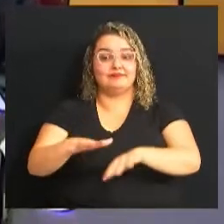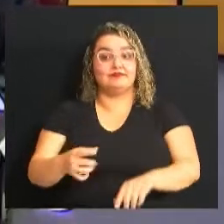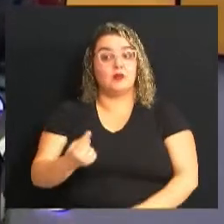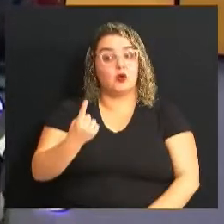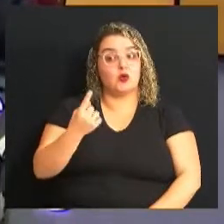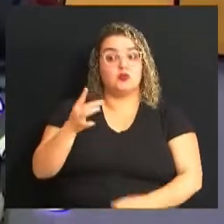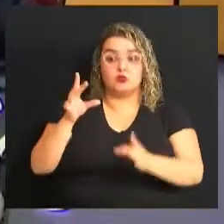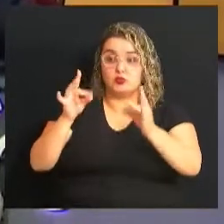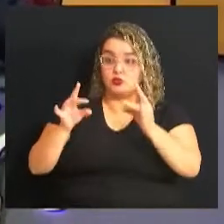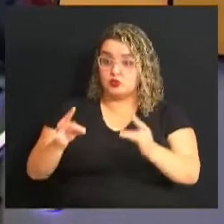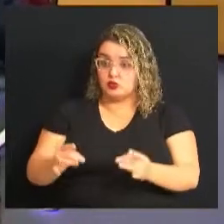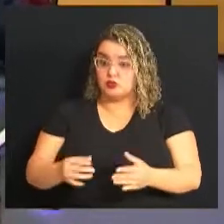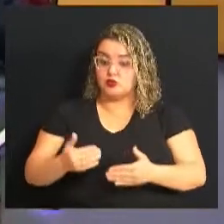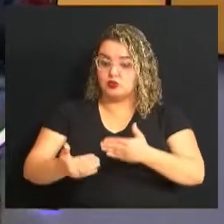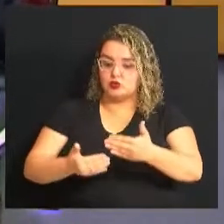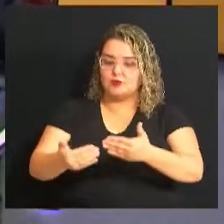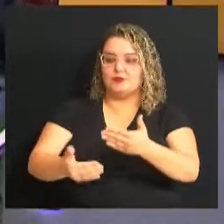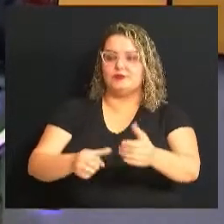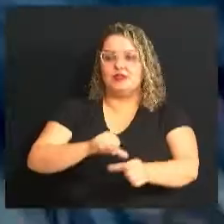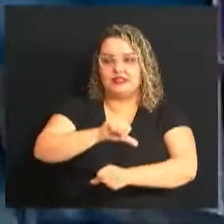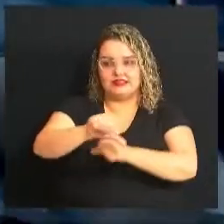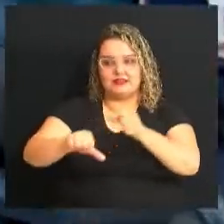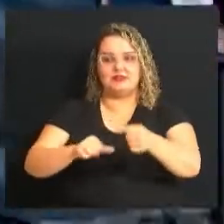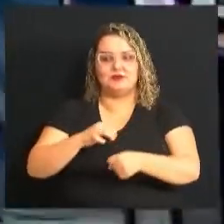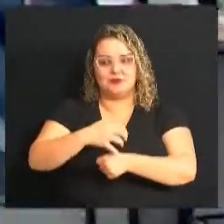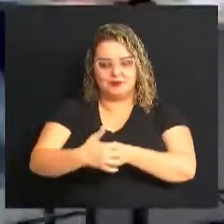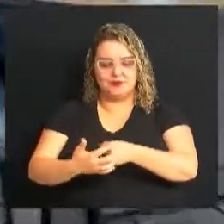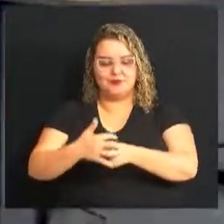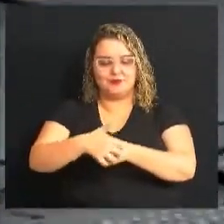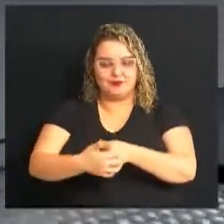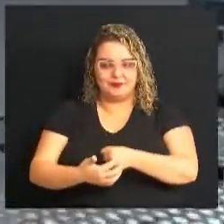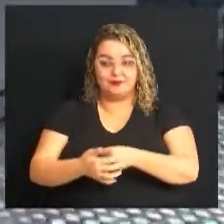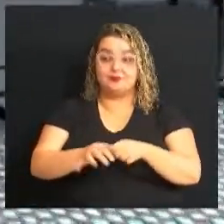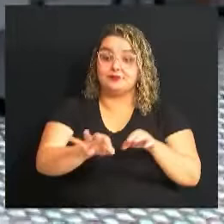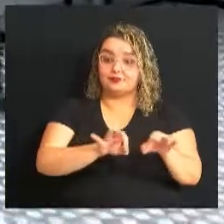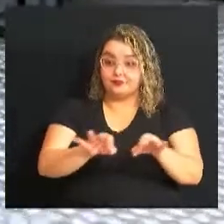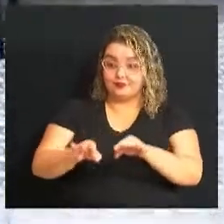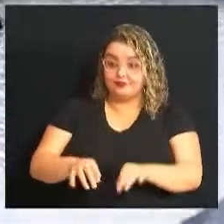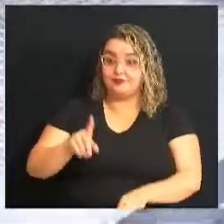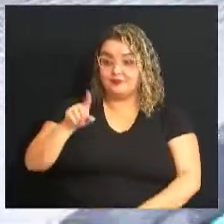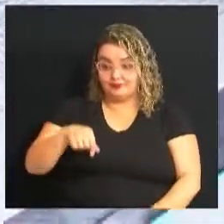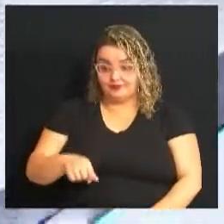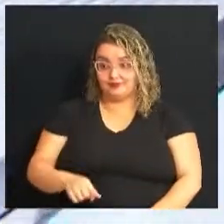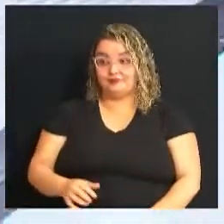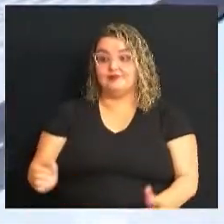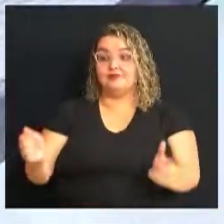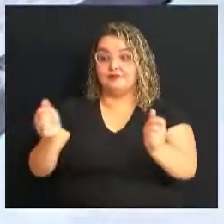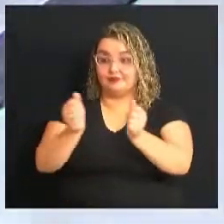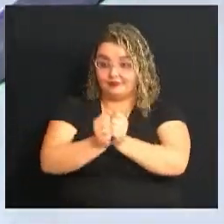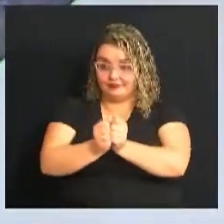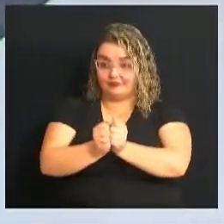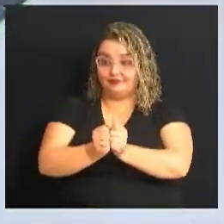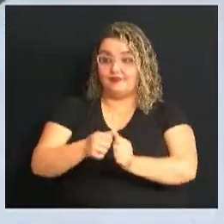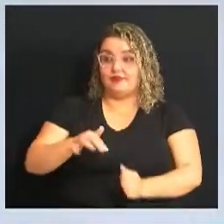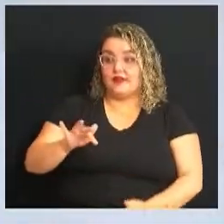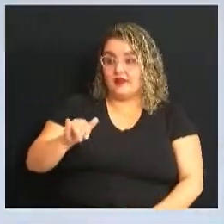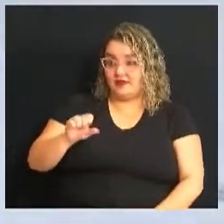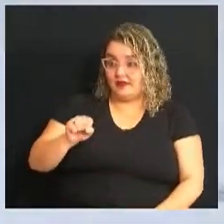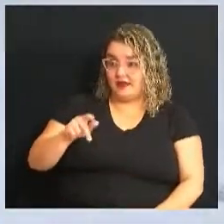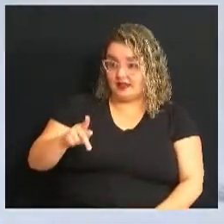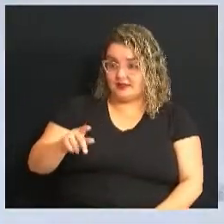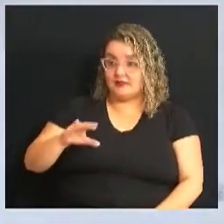detalhes da Jornada da Transformação Digital. O programa é uma realização conjunta entre Fiesp,